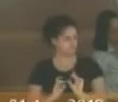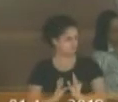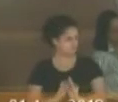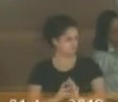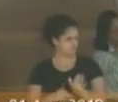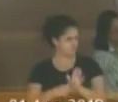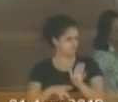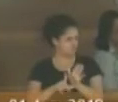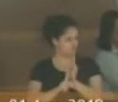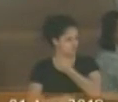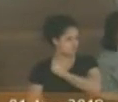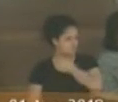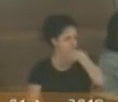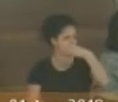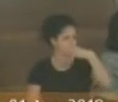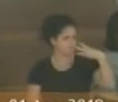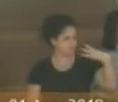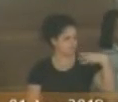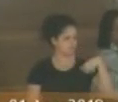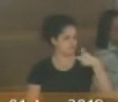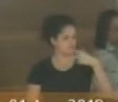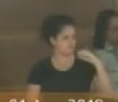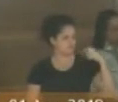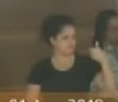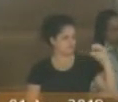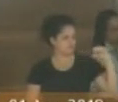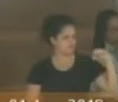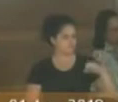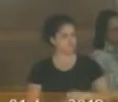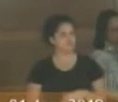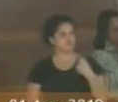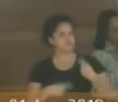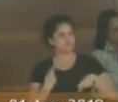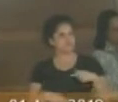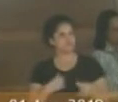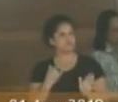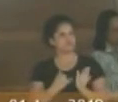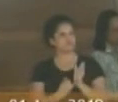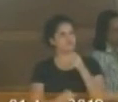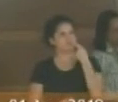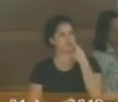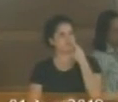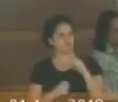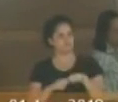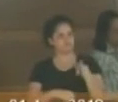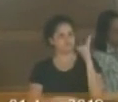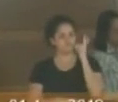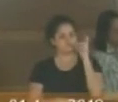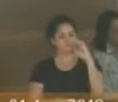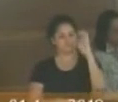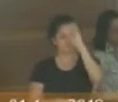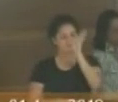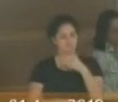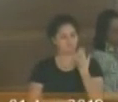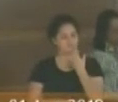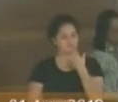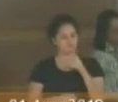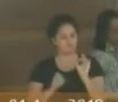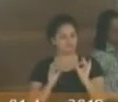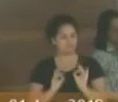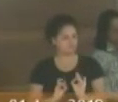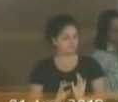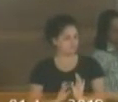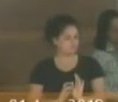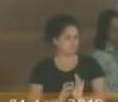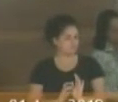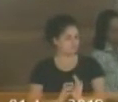para o projeto de lei número 33 de 2019. Em discussão única, requerimento verbal de autoria da vereadora Tite Brasil, que solicitou regime de urgência